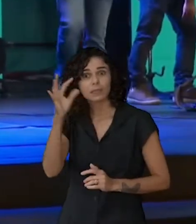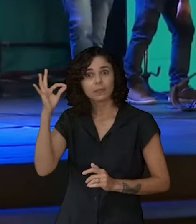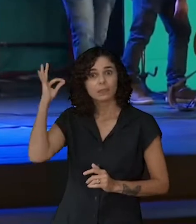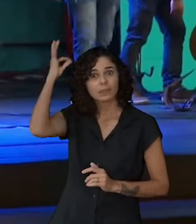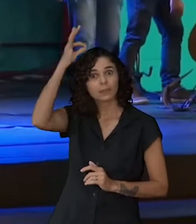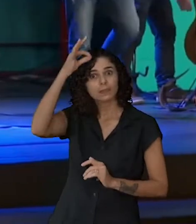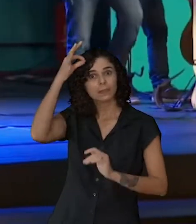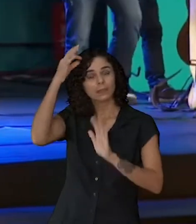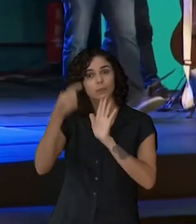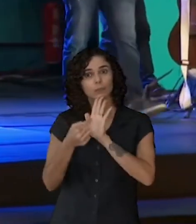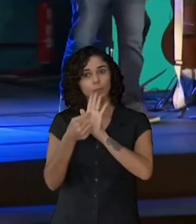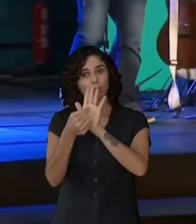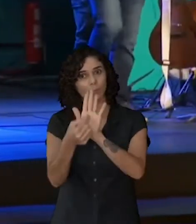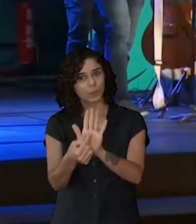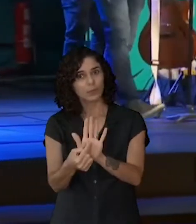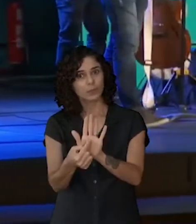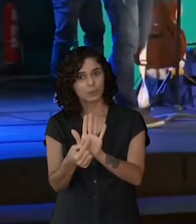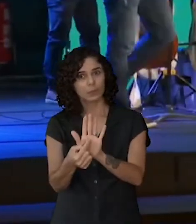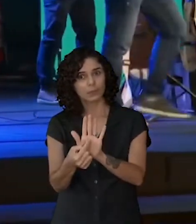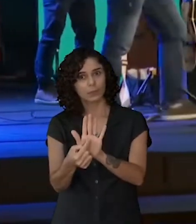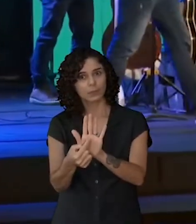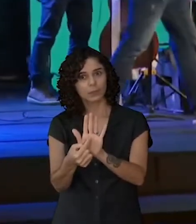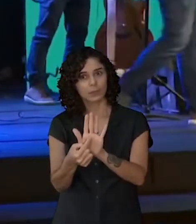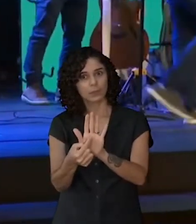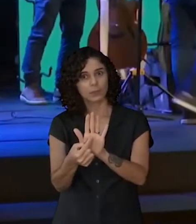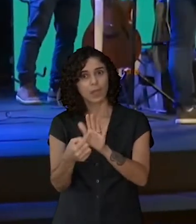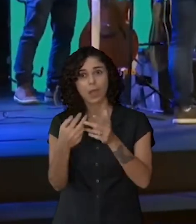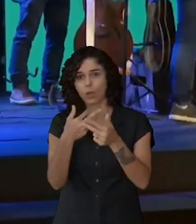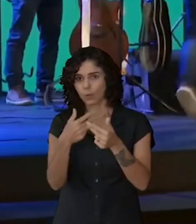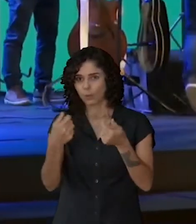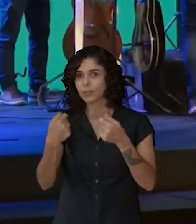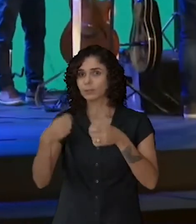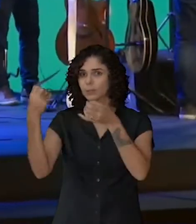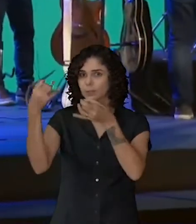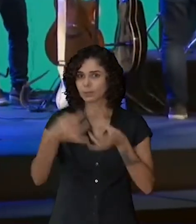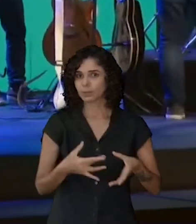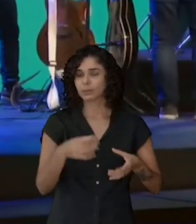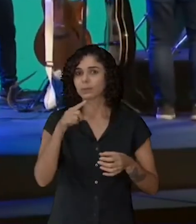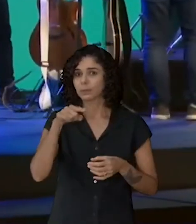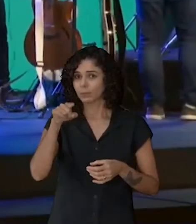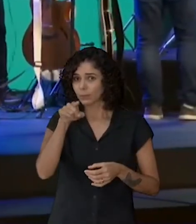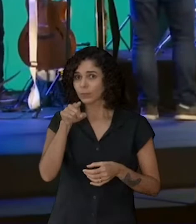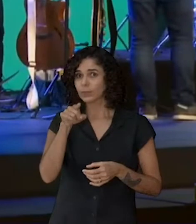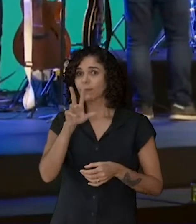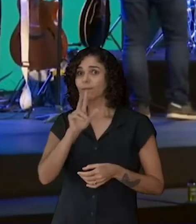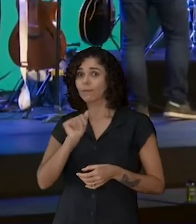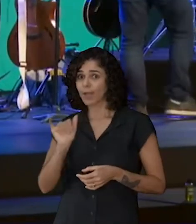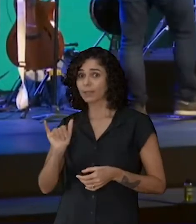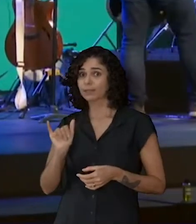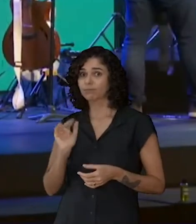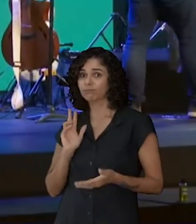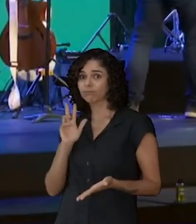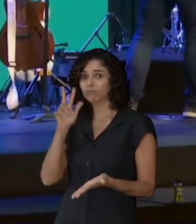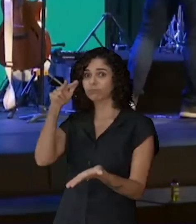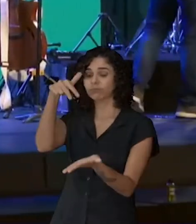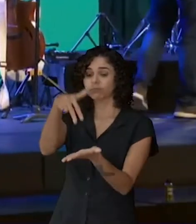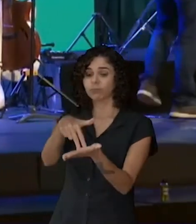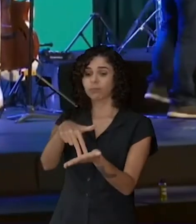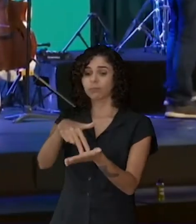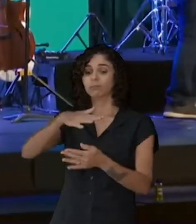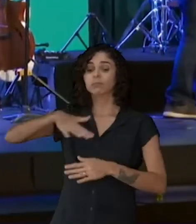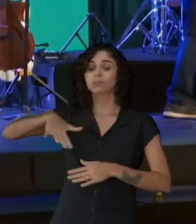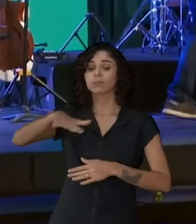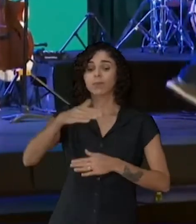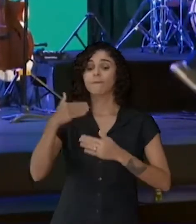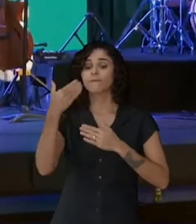mostrar que tem coisas que precisam ser abandonadas, você vai sair do seu lugar e vai vir aqui para frente. Se você